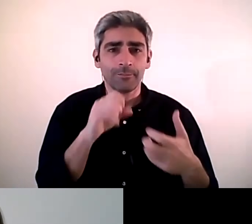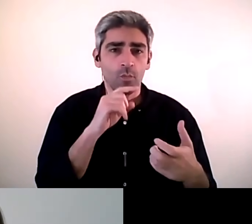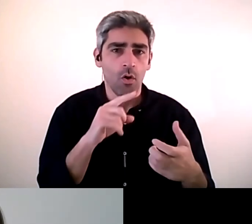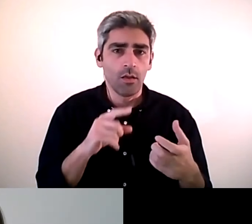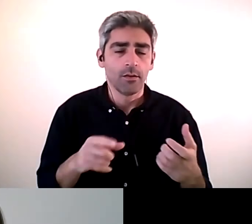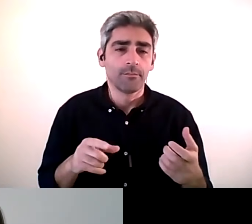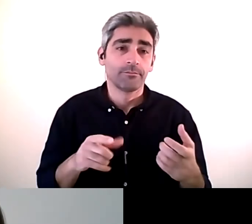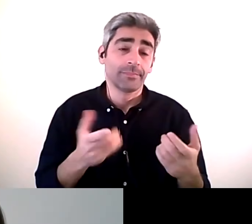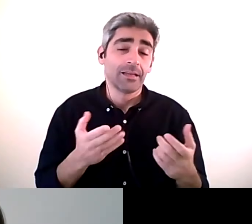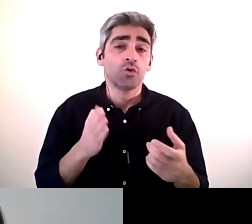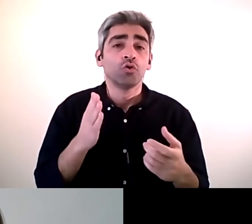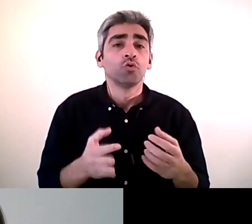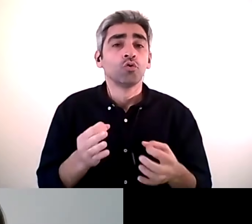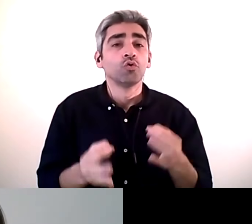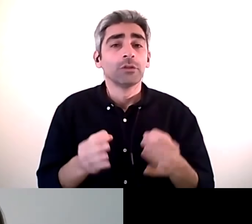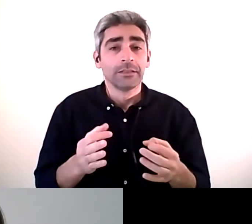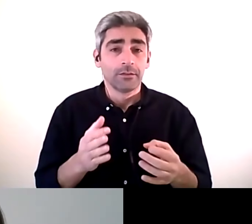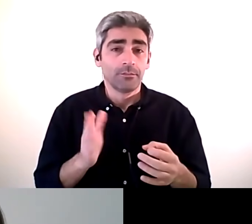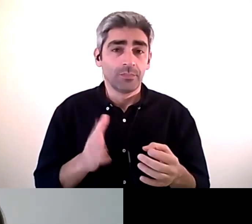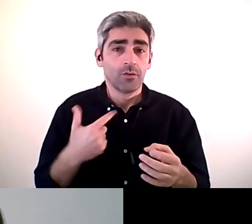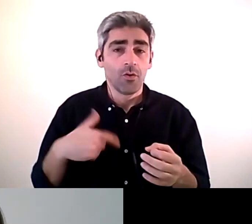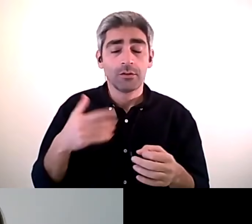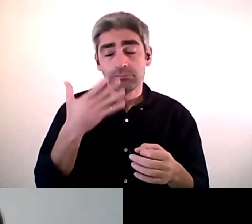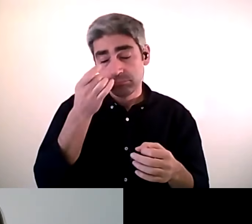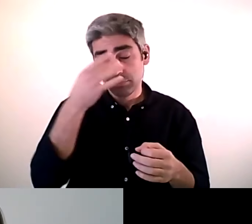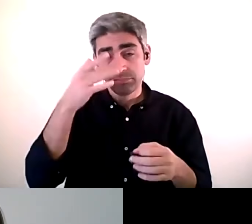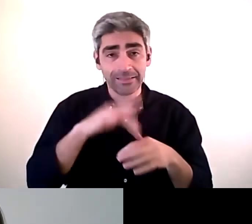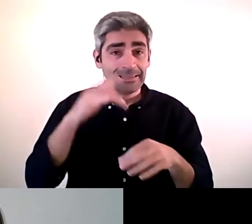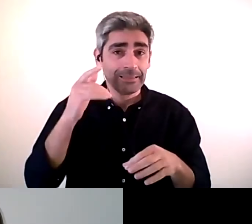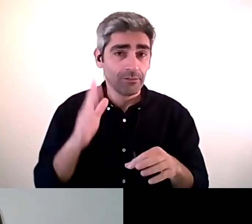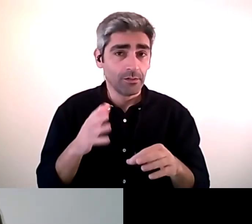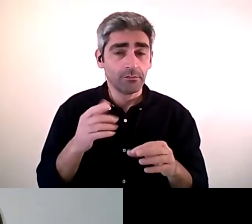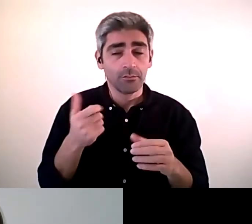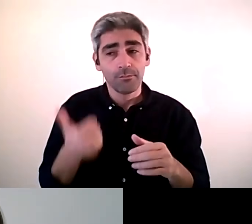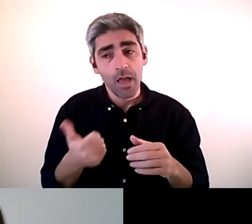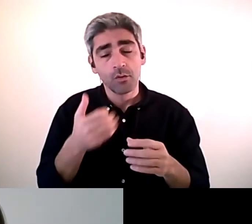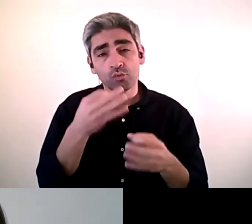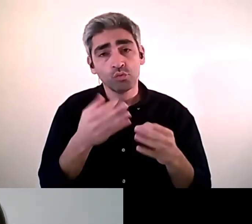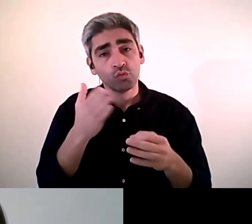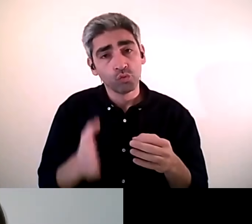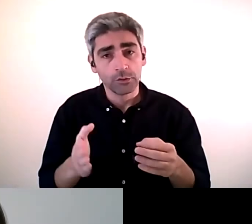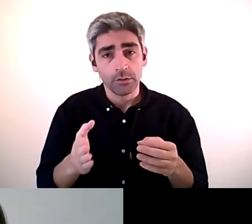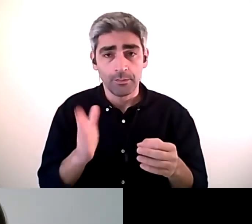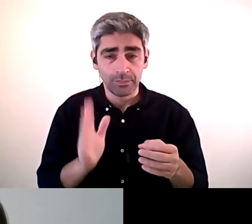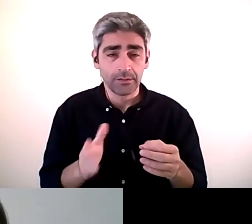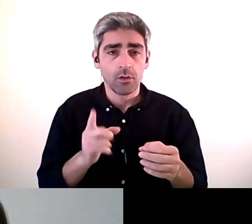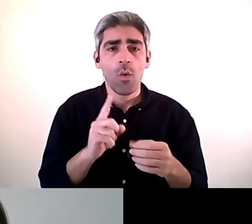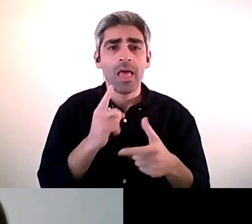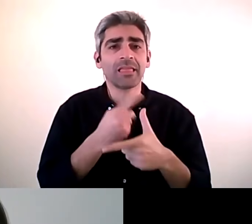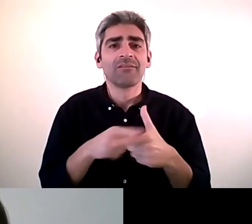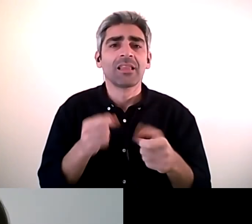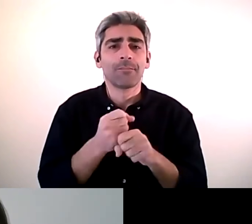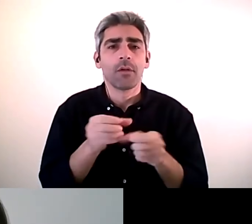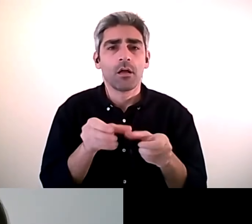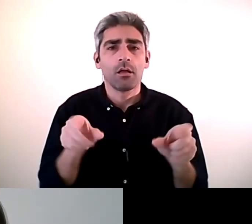As questões da justiça. Somos todos muito sensíveis às questões da justiça, mas justiça não é dividir o trabalho